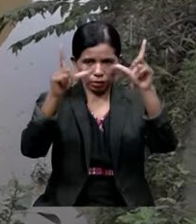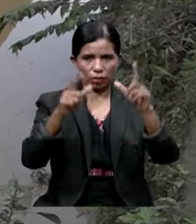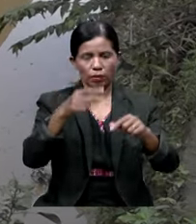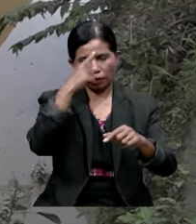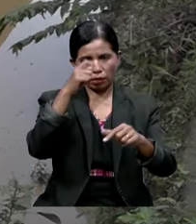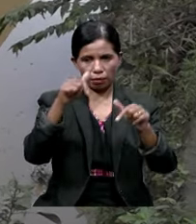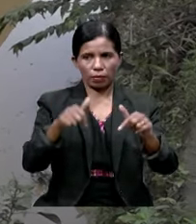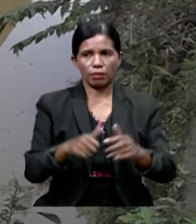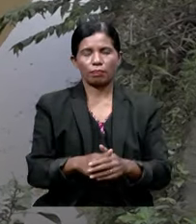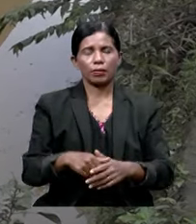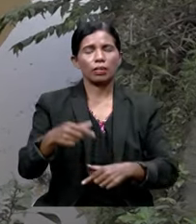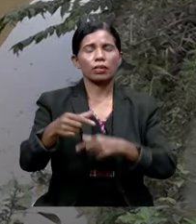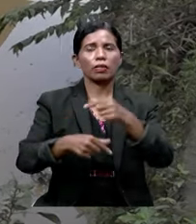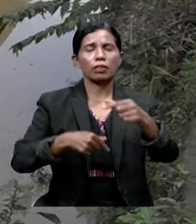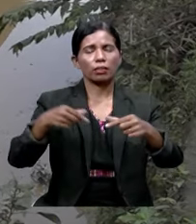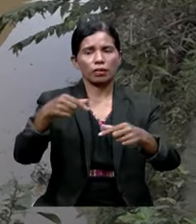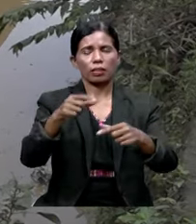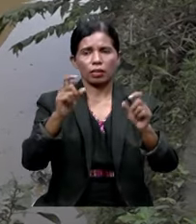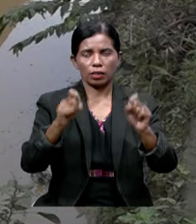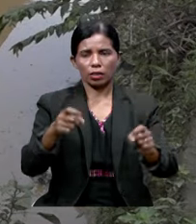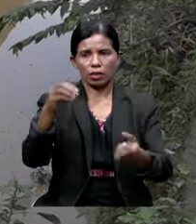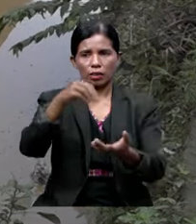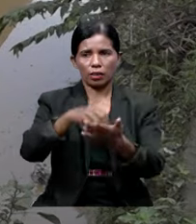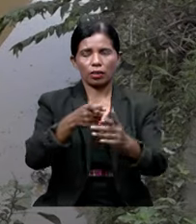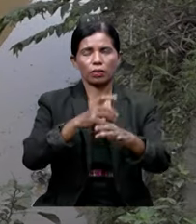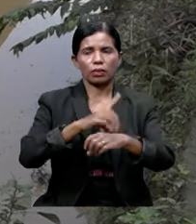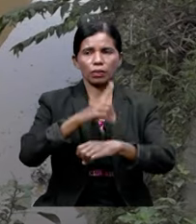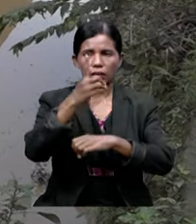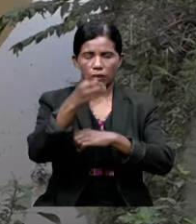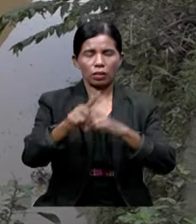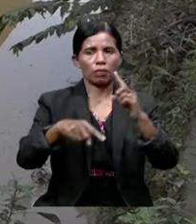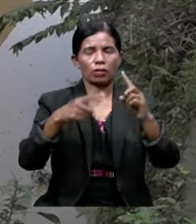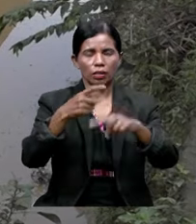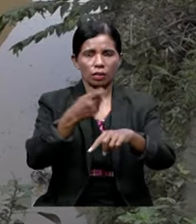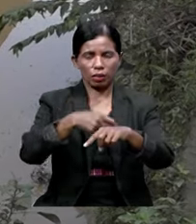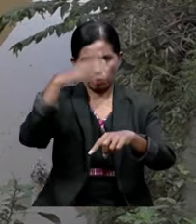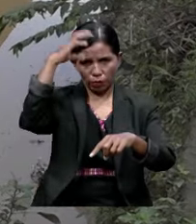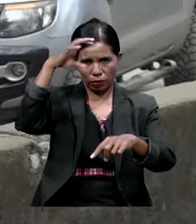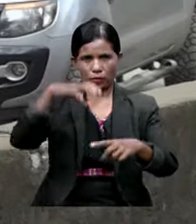Tambane, geograficamente, tem que garantido o si desastre banhira tempo udang.